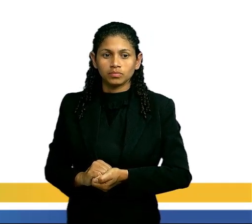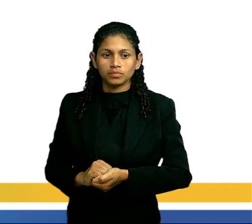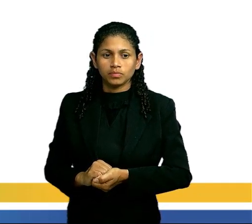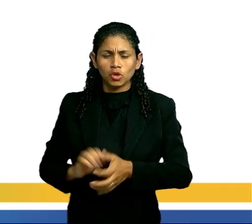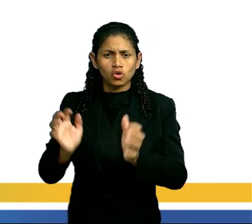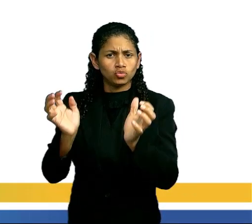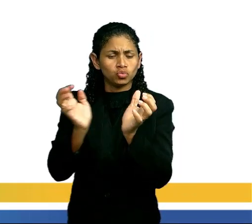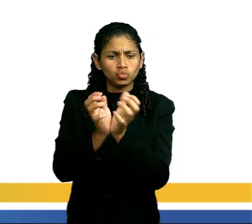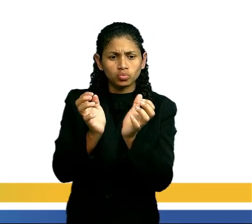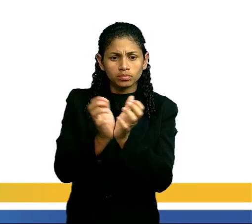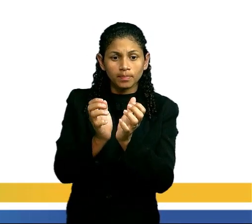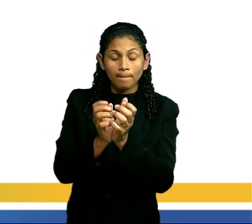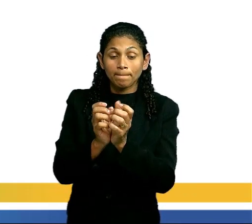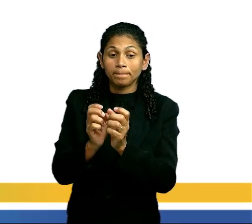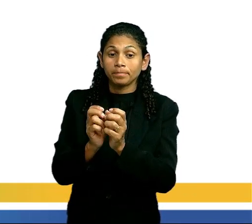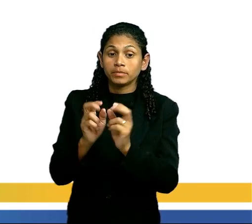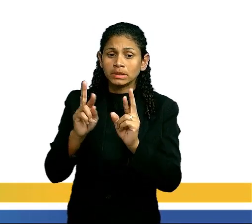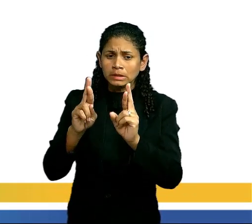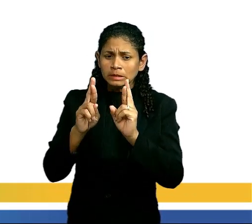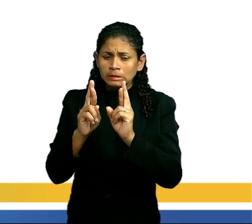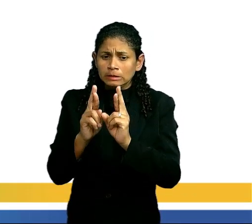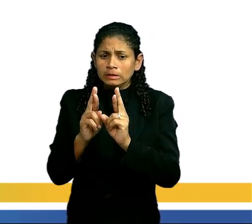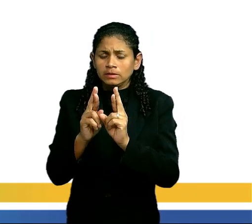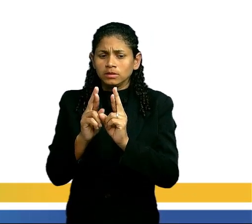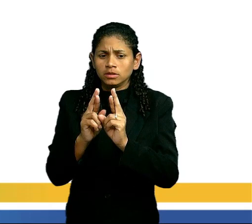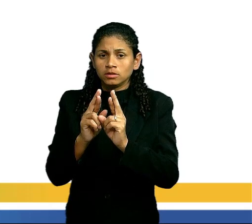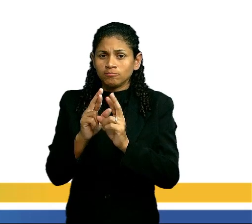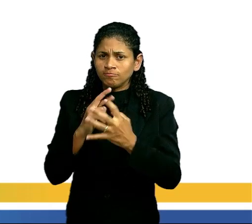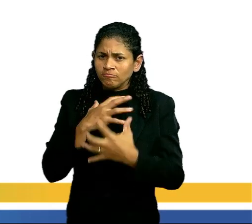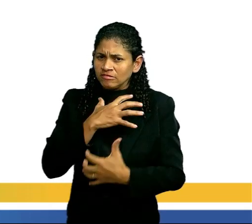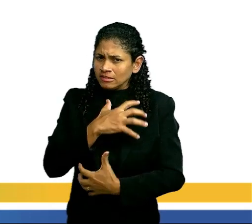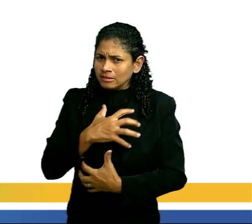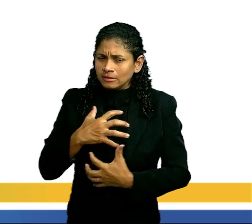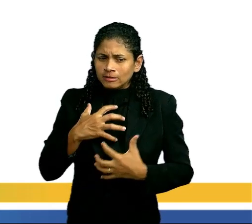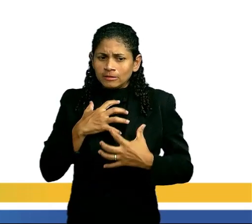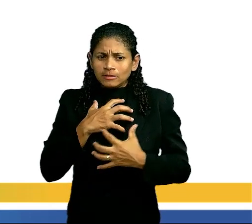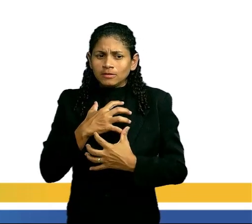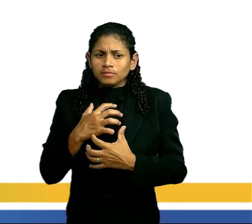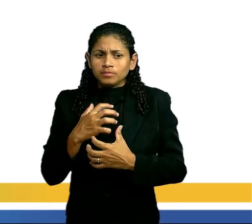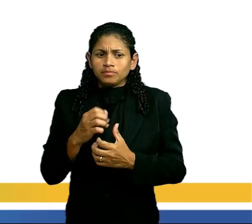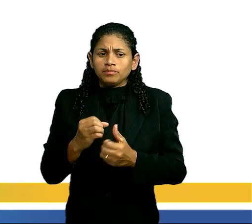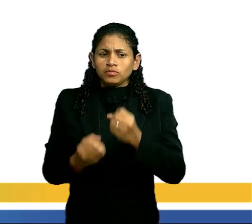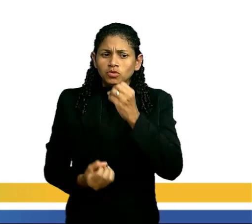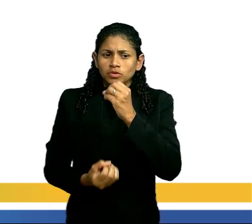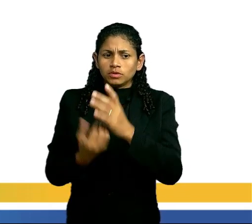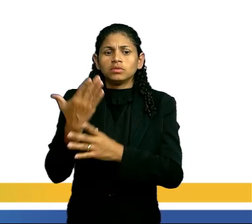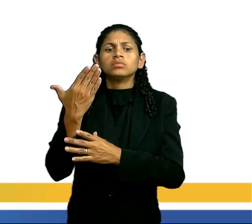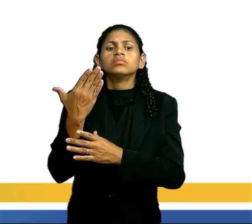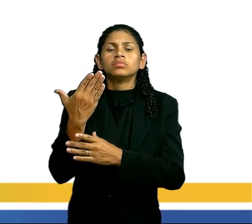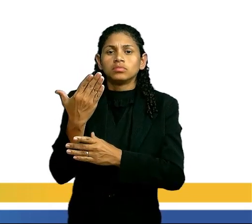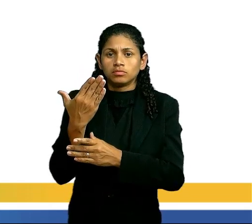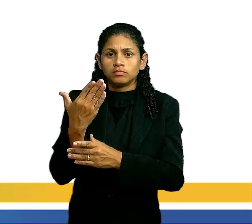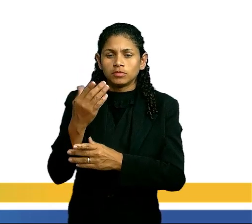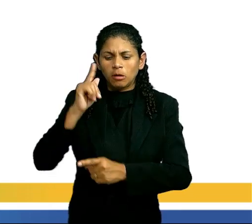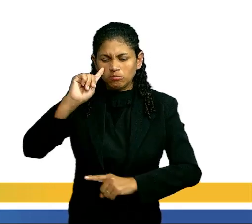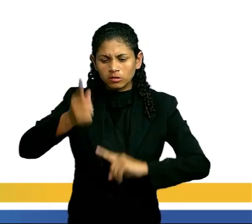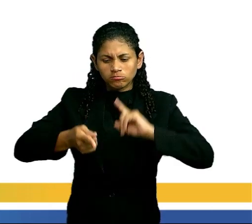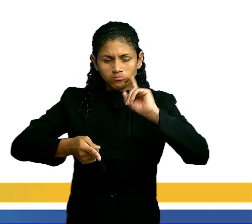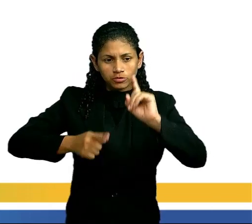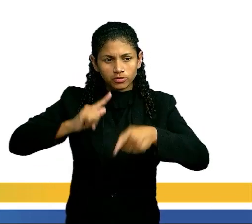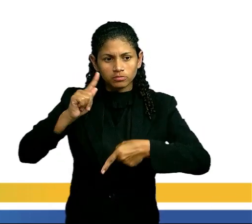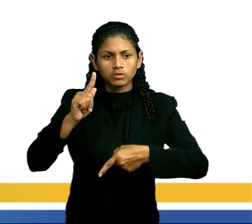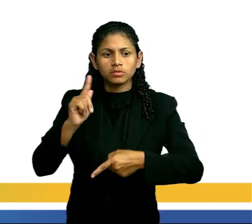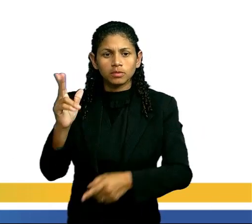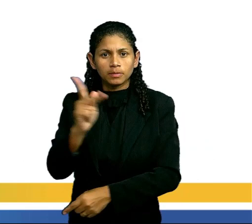esperadas turbulências meteorológicas na orla, fruto das costumeiras intempéries provocadas